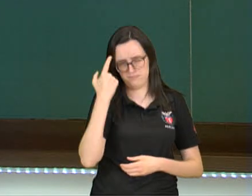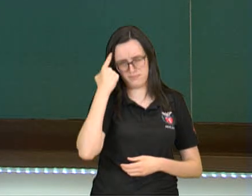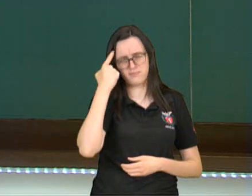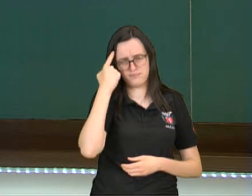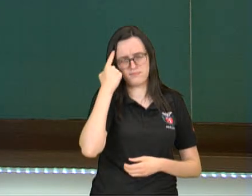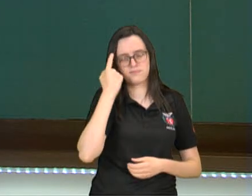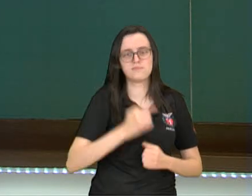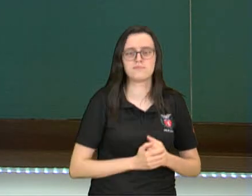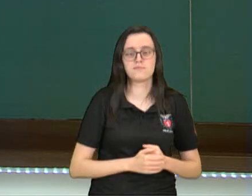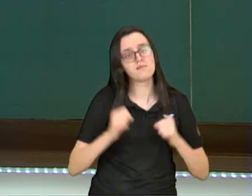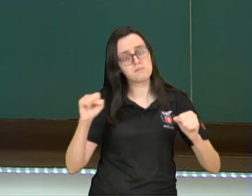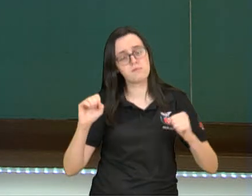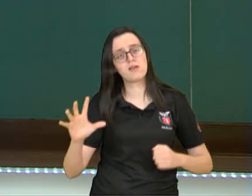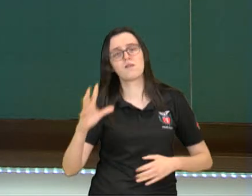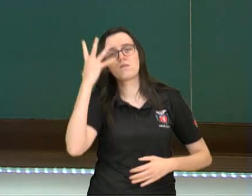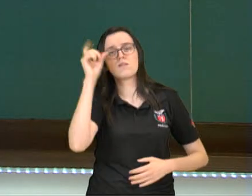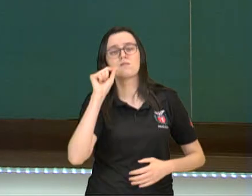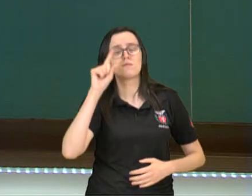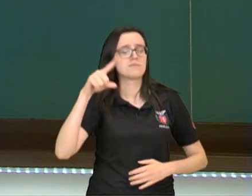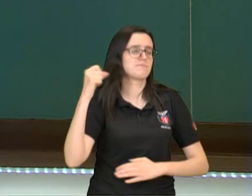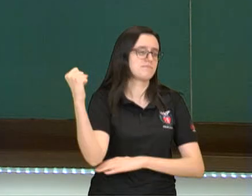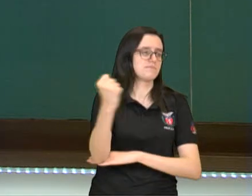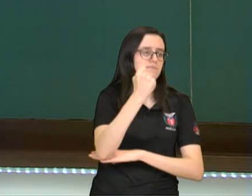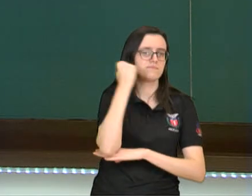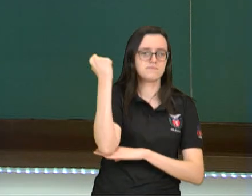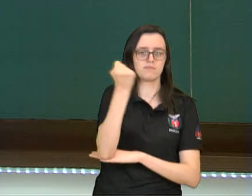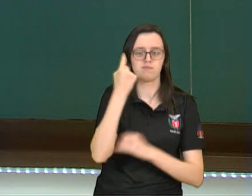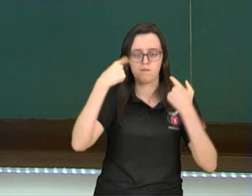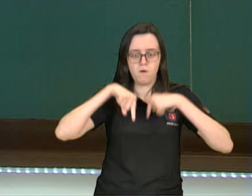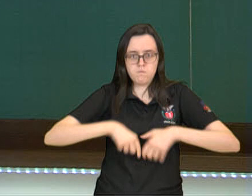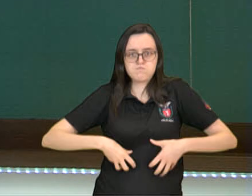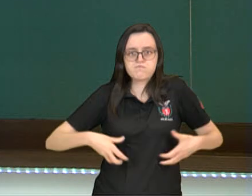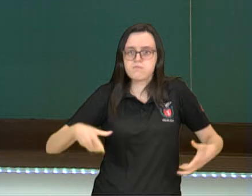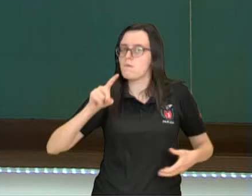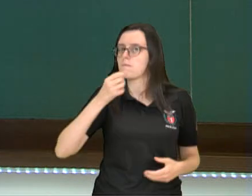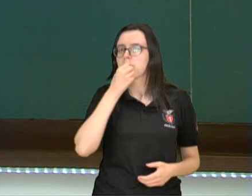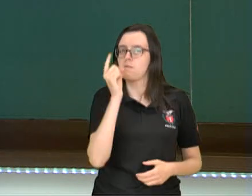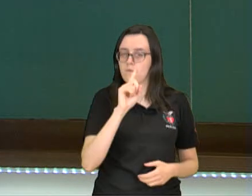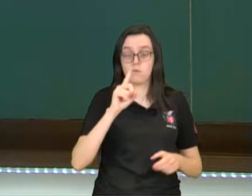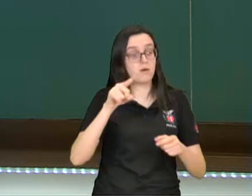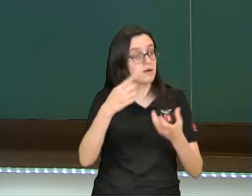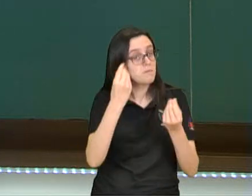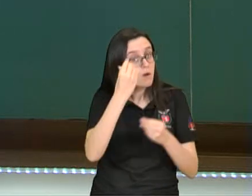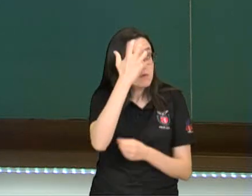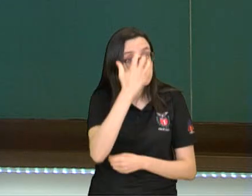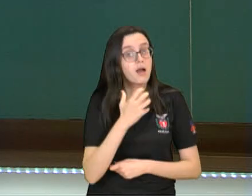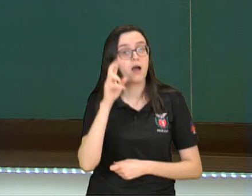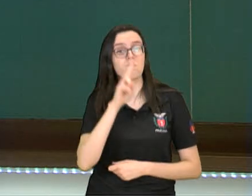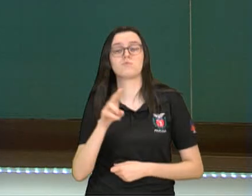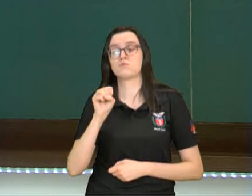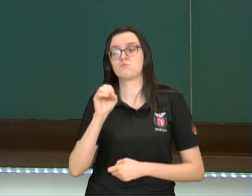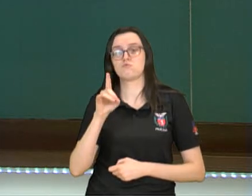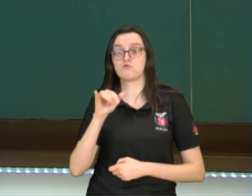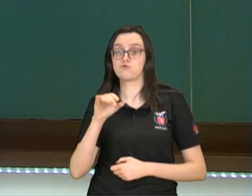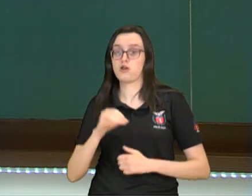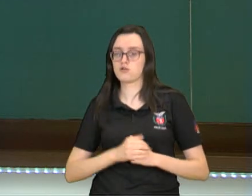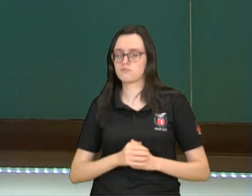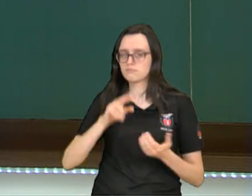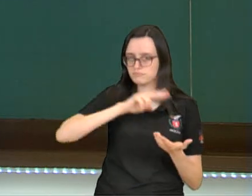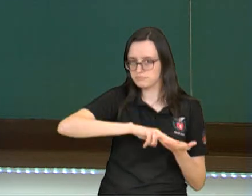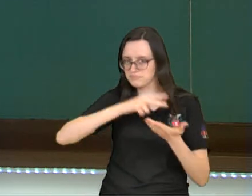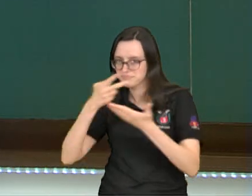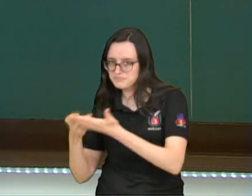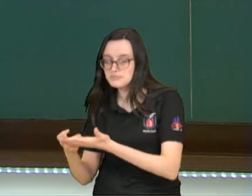nele. Podem ocorrer graves inflamações. Então, é muito sério o excesso de sódio.